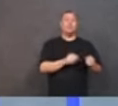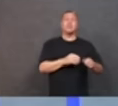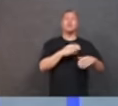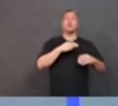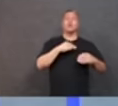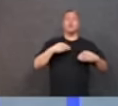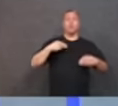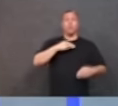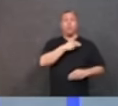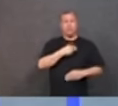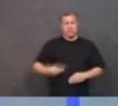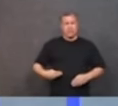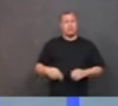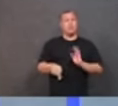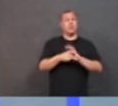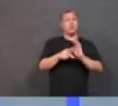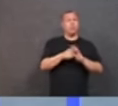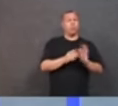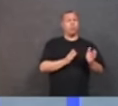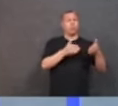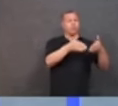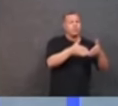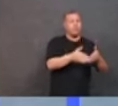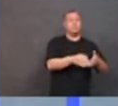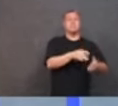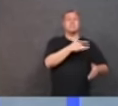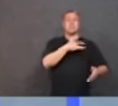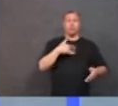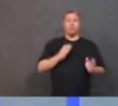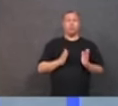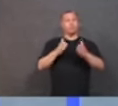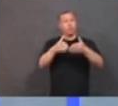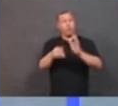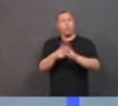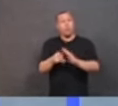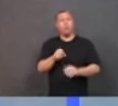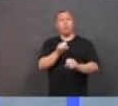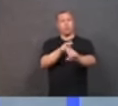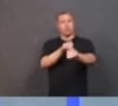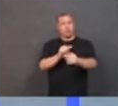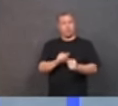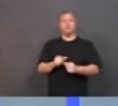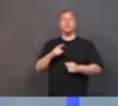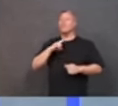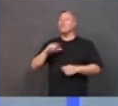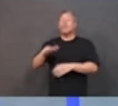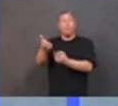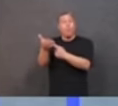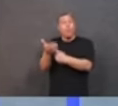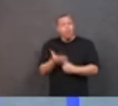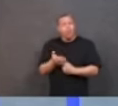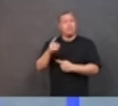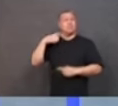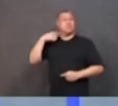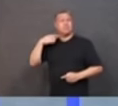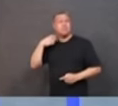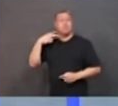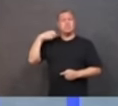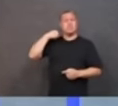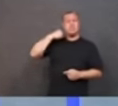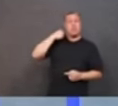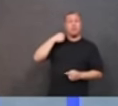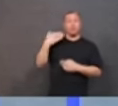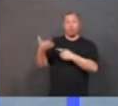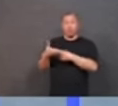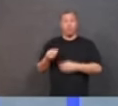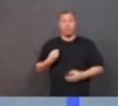e Tecnologia. Eu creio também que os parlamentares devem ser chamados a participar, especialmente nesse momento importante, e eles